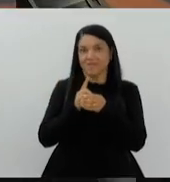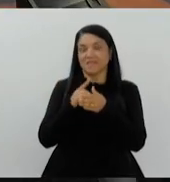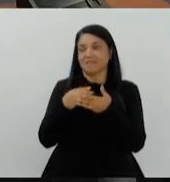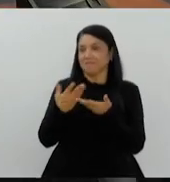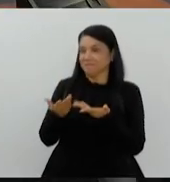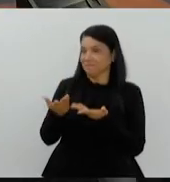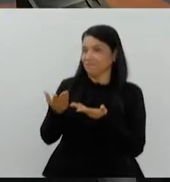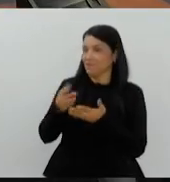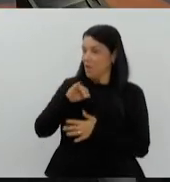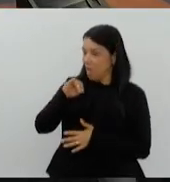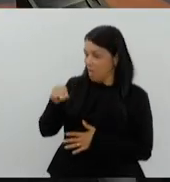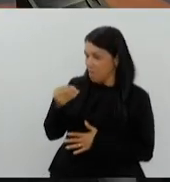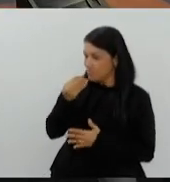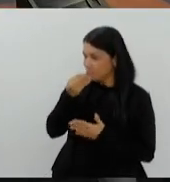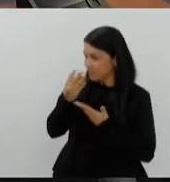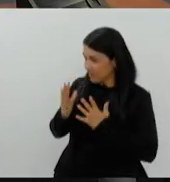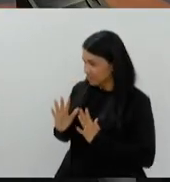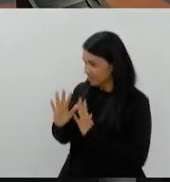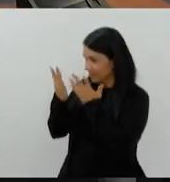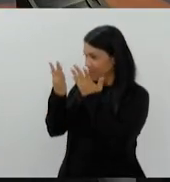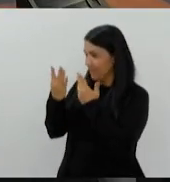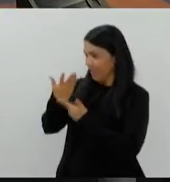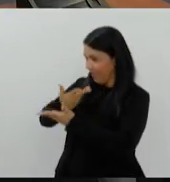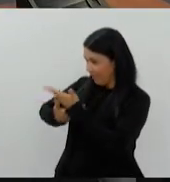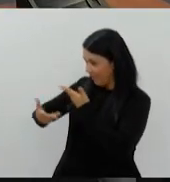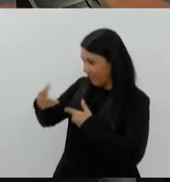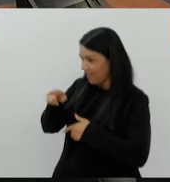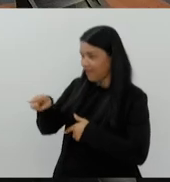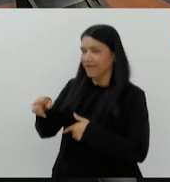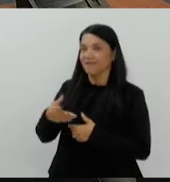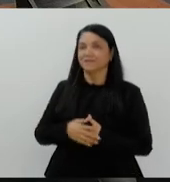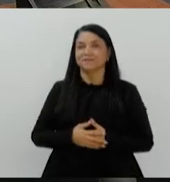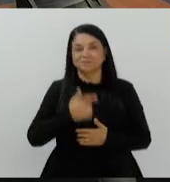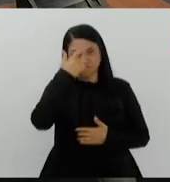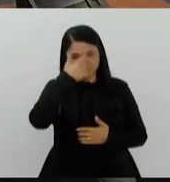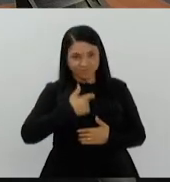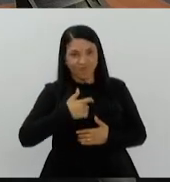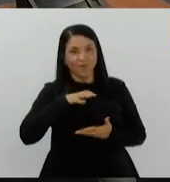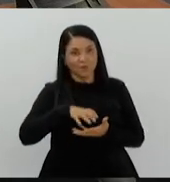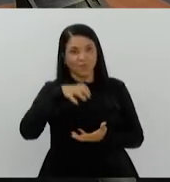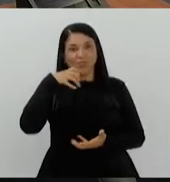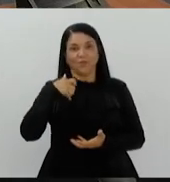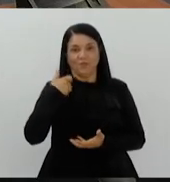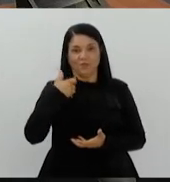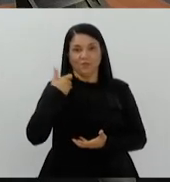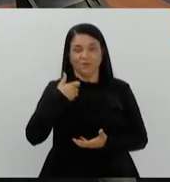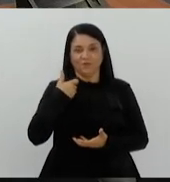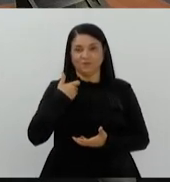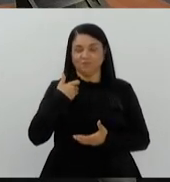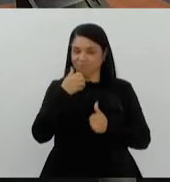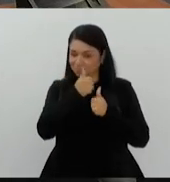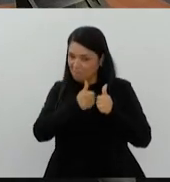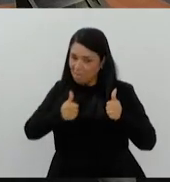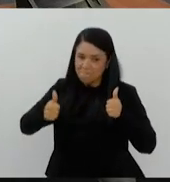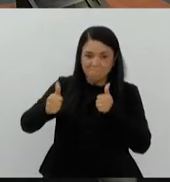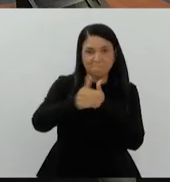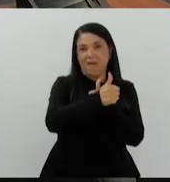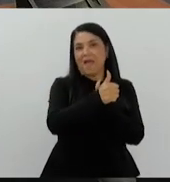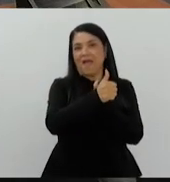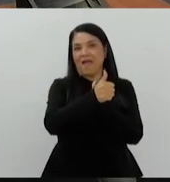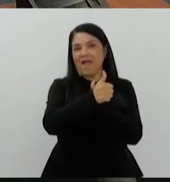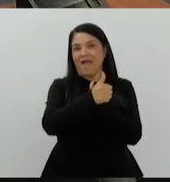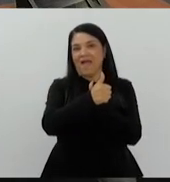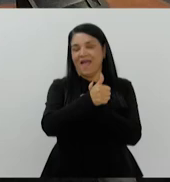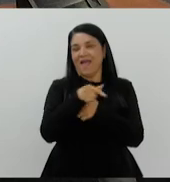devolver saudação. E eu também o sou, com larga margem de vantagem. Com larga margem